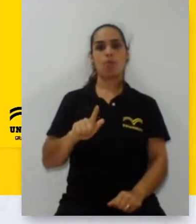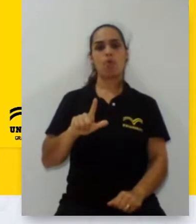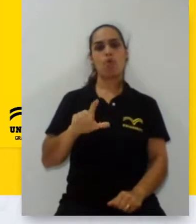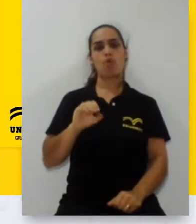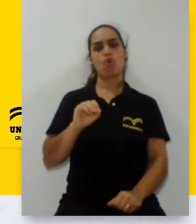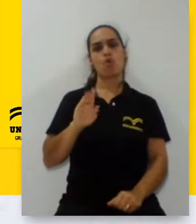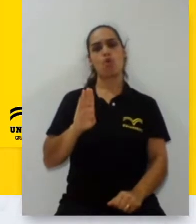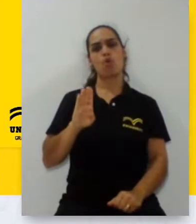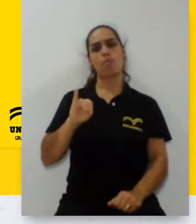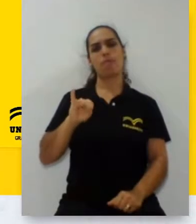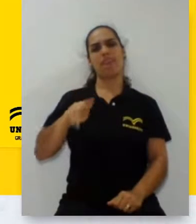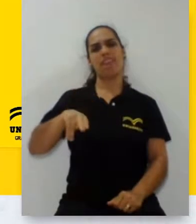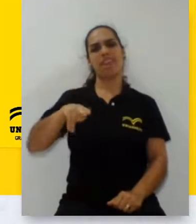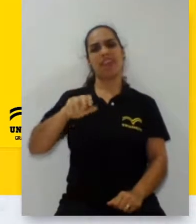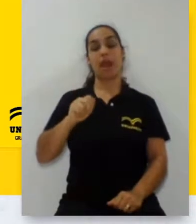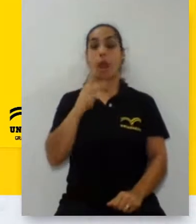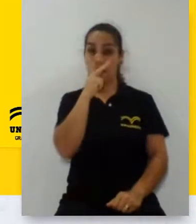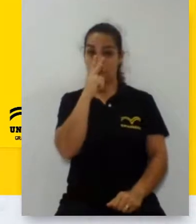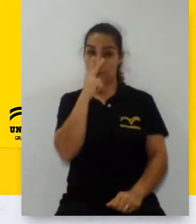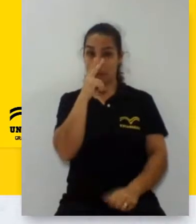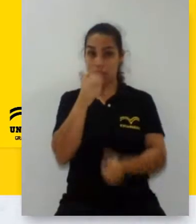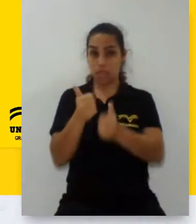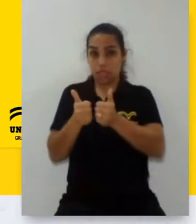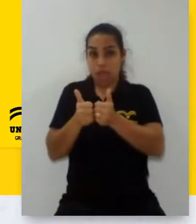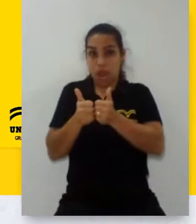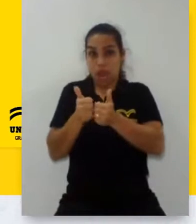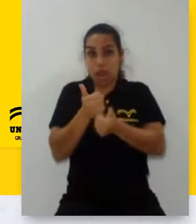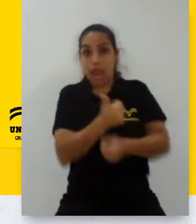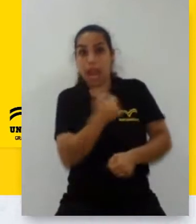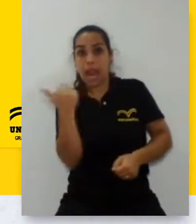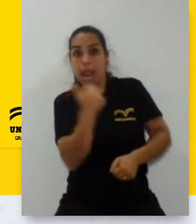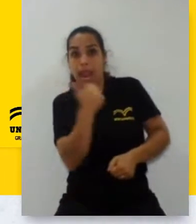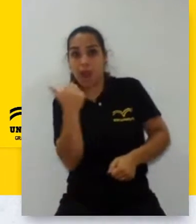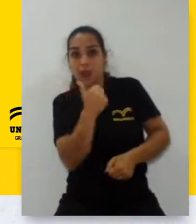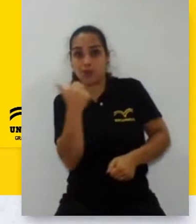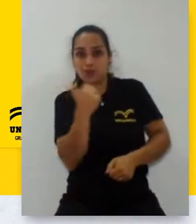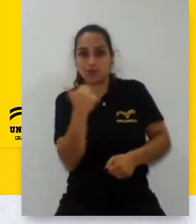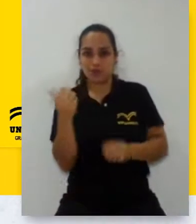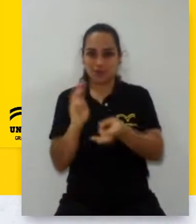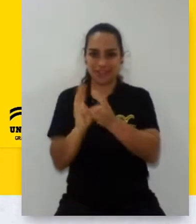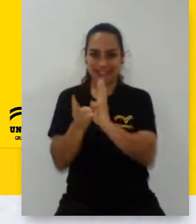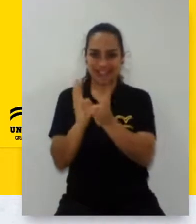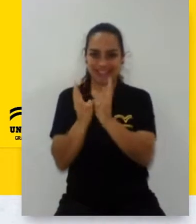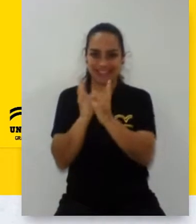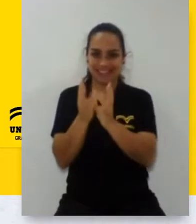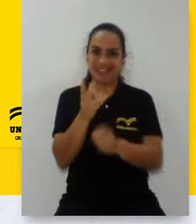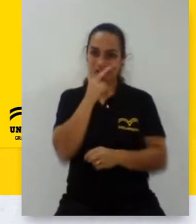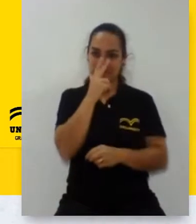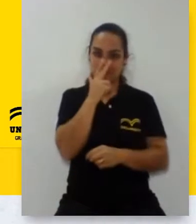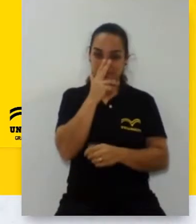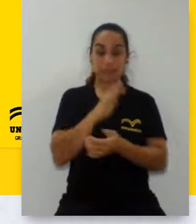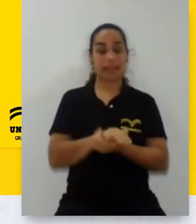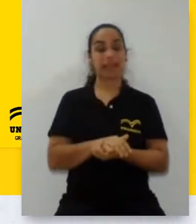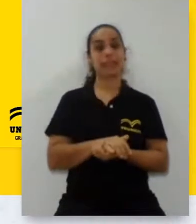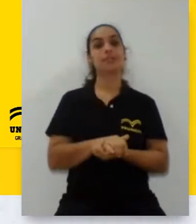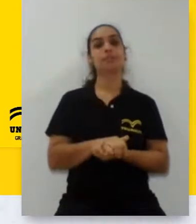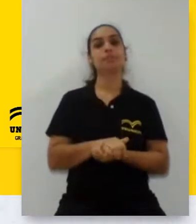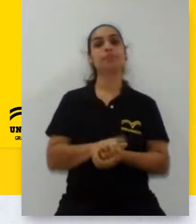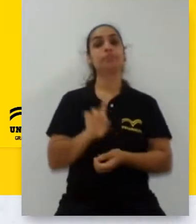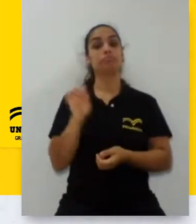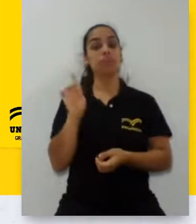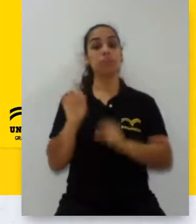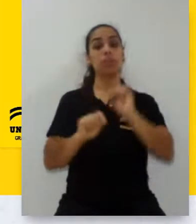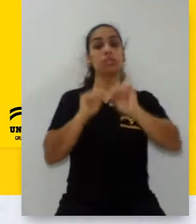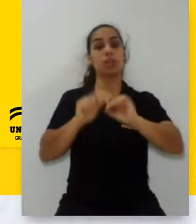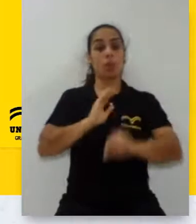E aí o oxigênio, a partir de estar na hemoglobina no sangue, então ele vai depender então da função, da nossa função cardíaca, que faz o quê? O